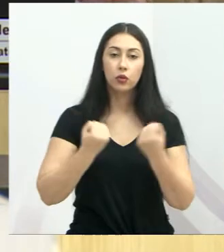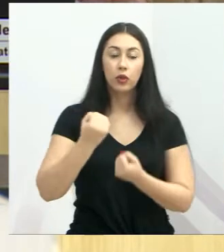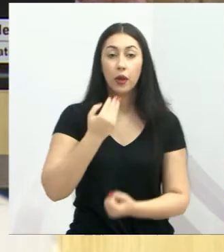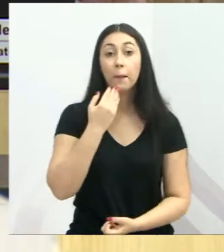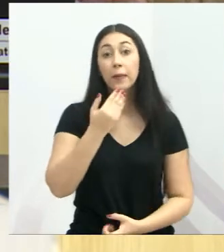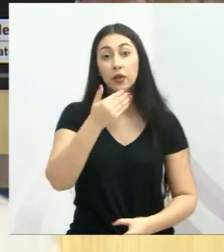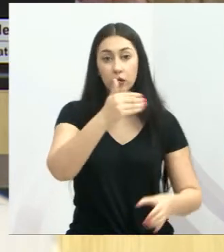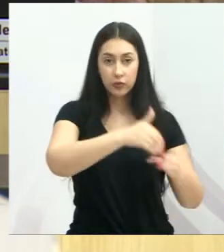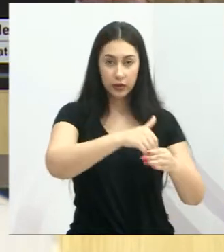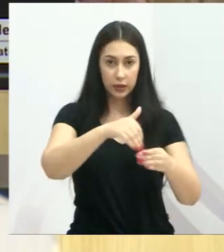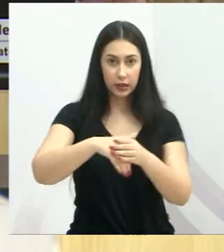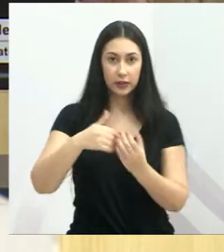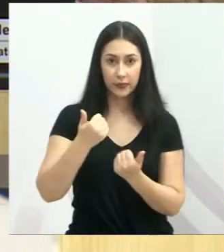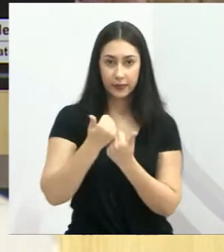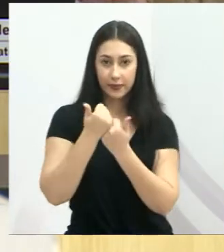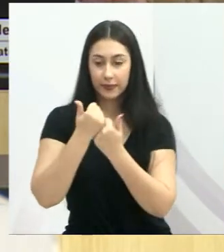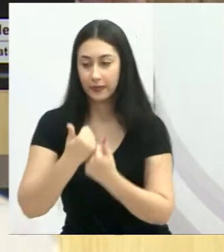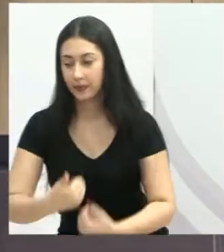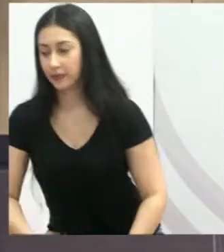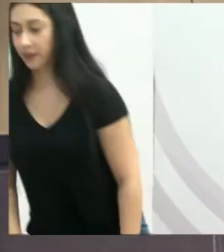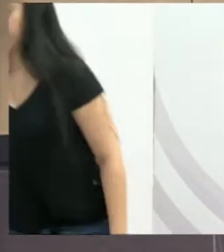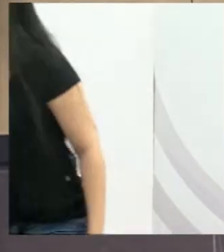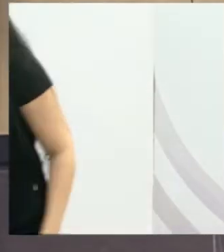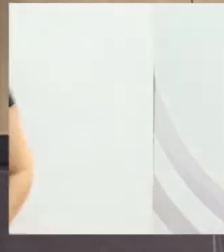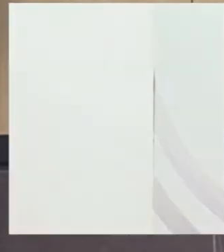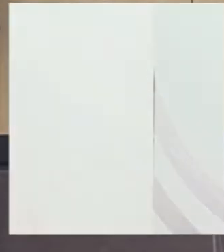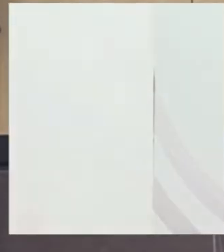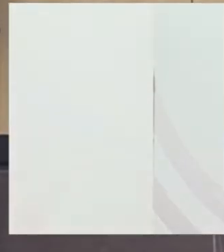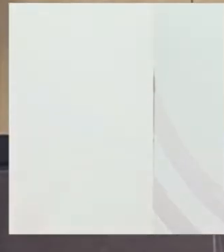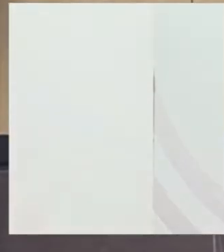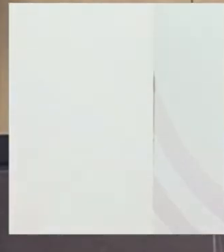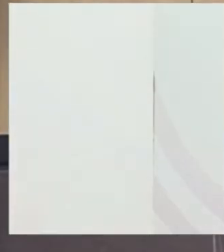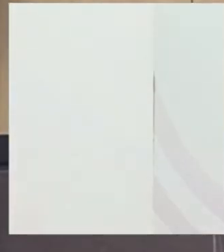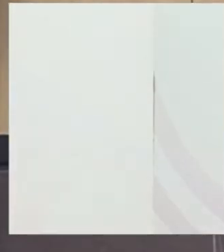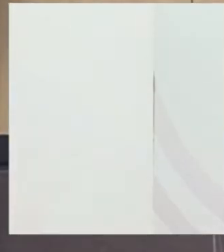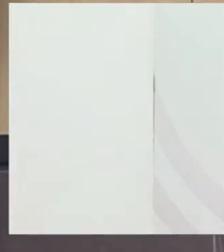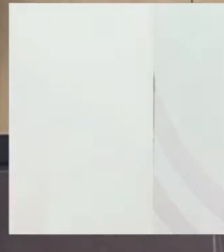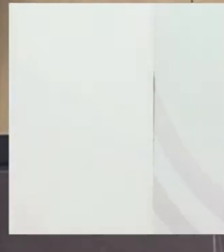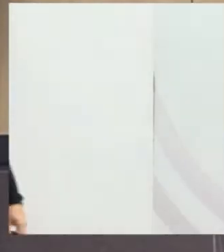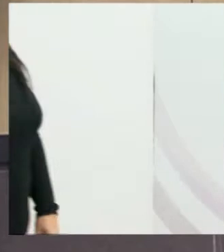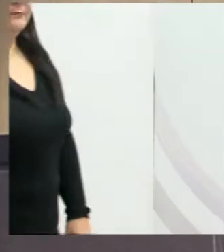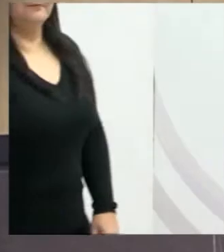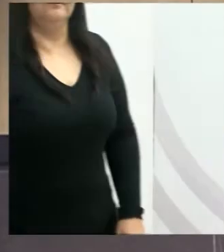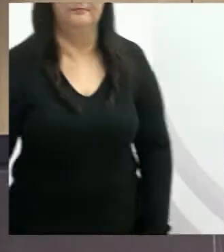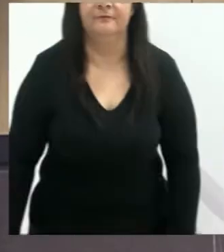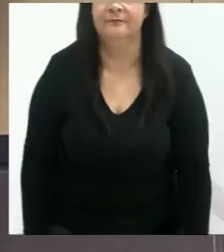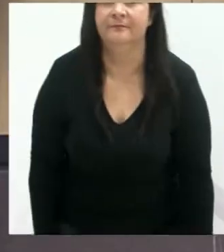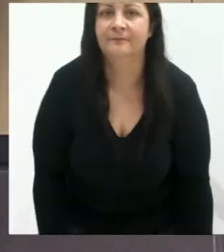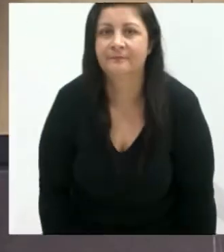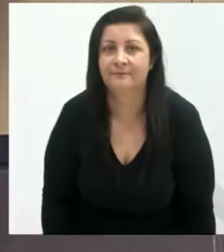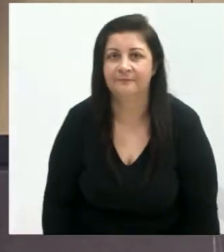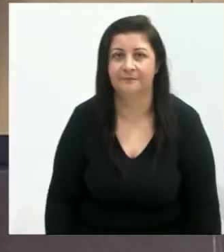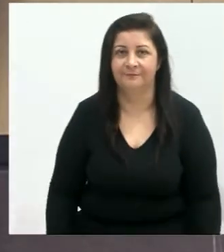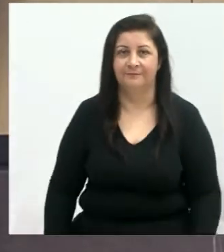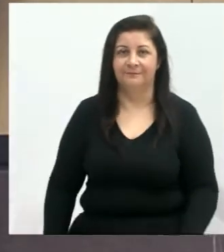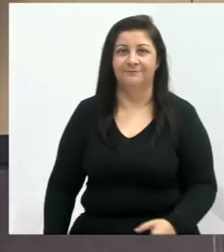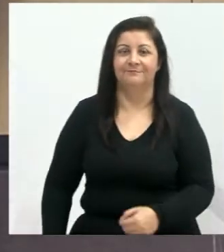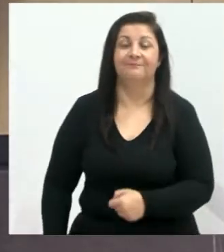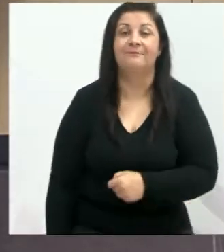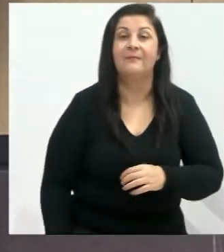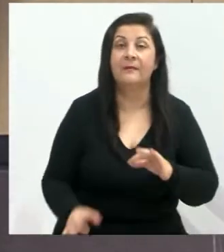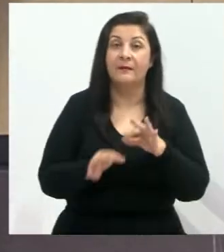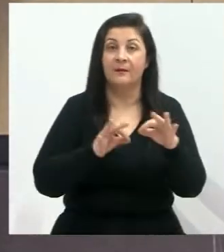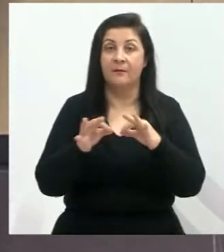foi solicitada a votação. Senhoras e senhores, fiz esse requerimento, aí até mesmo porque eu acho que o nosso